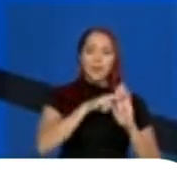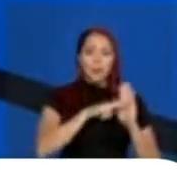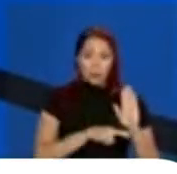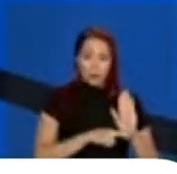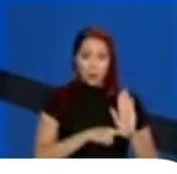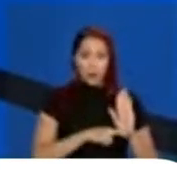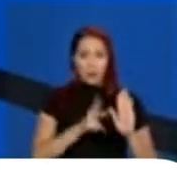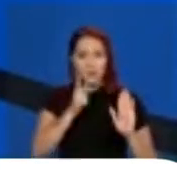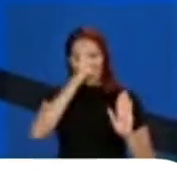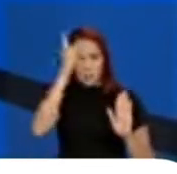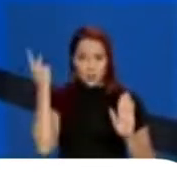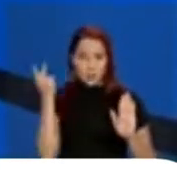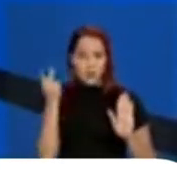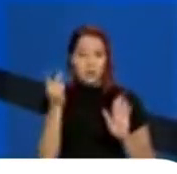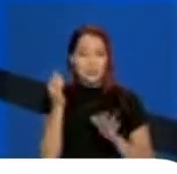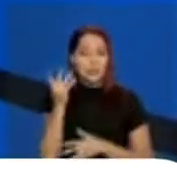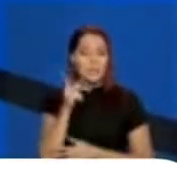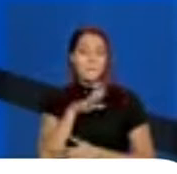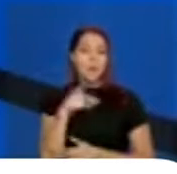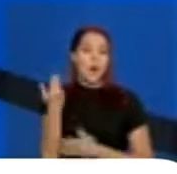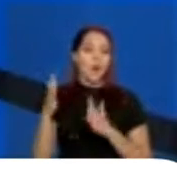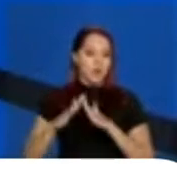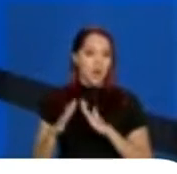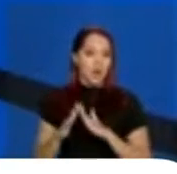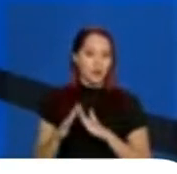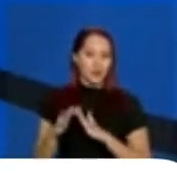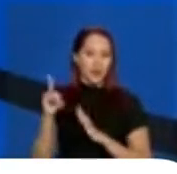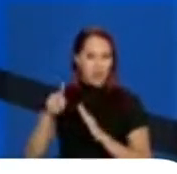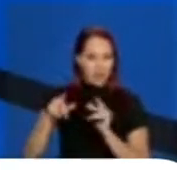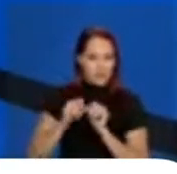não diagnosticados que morrem em casa? Neste caso, é feita